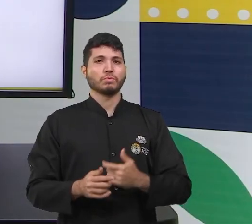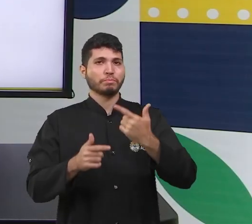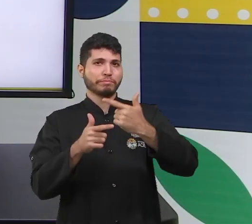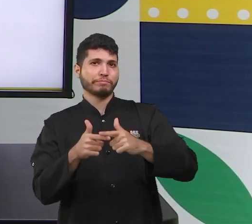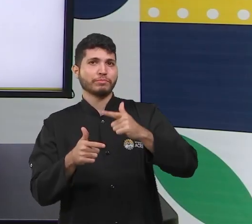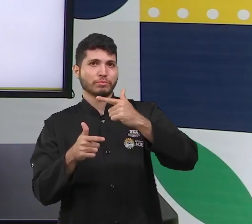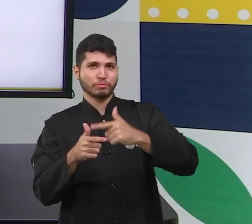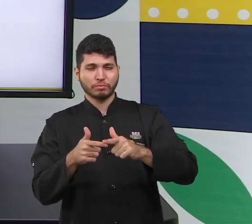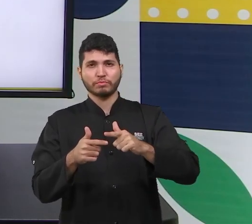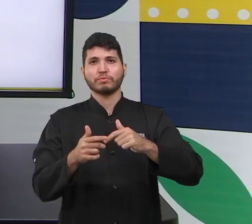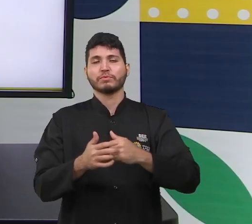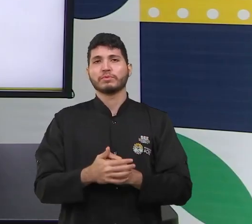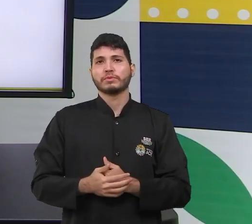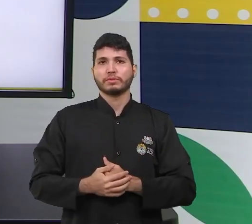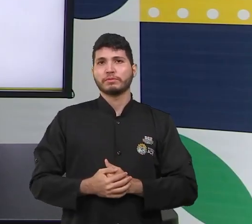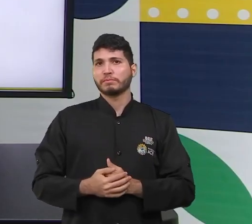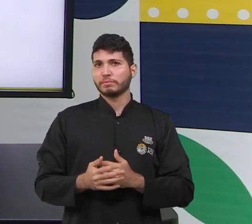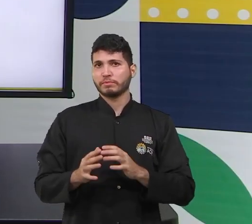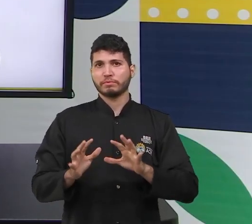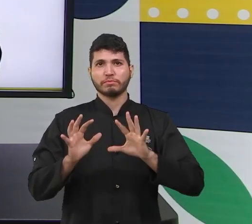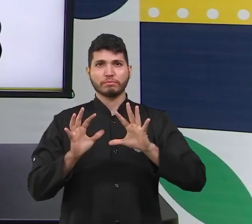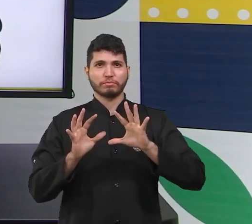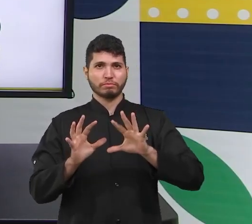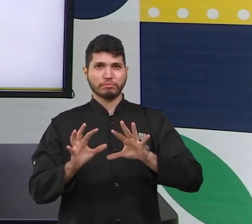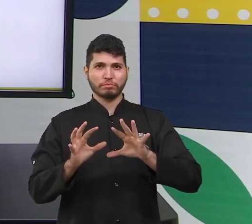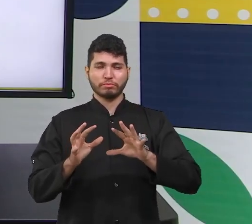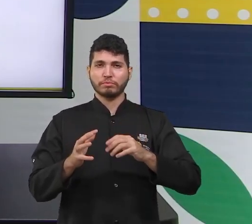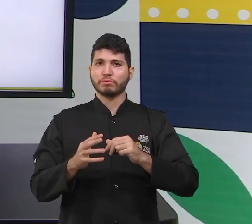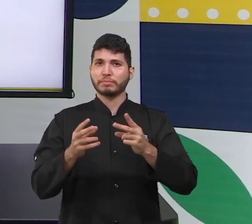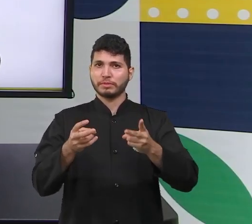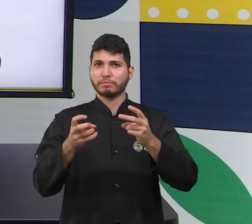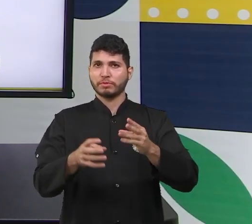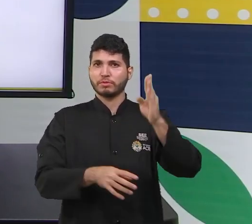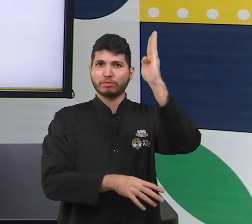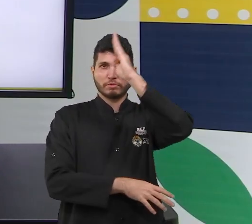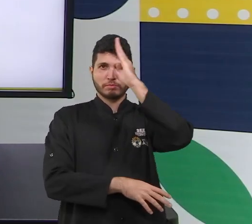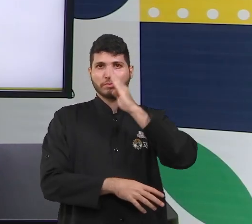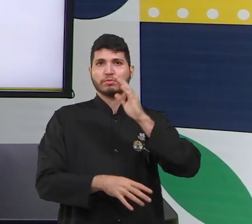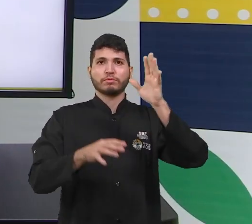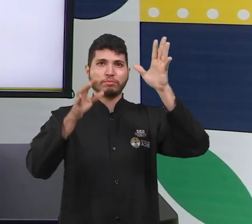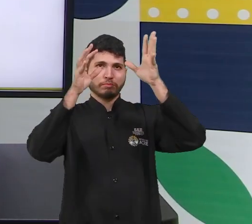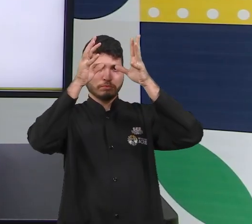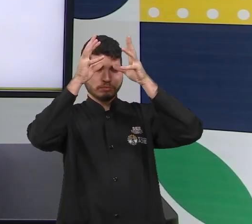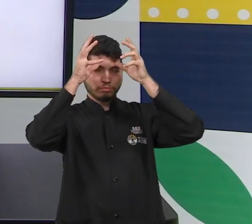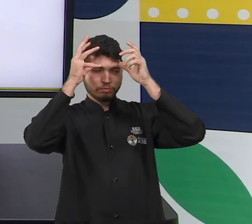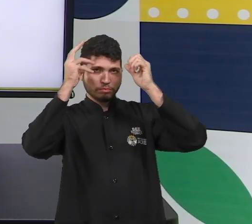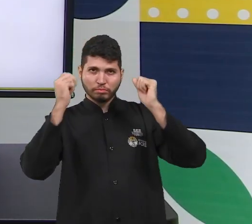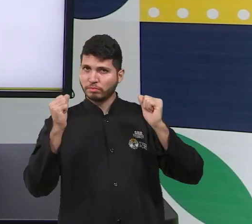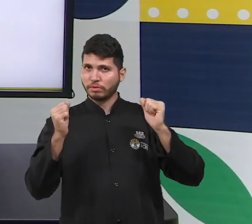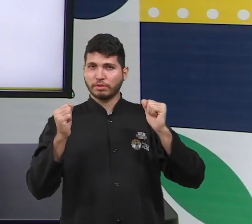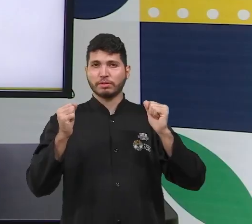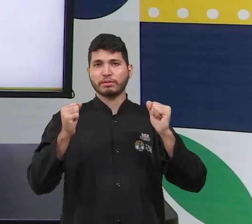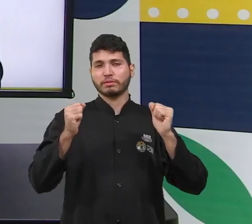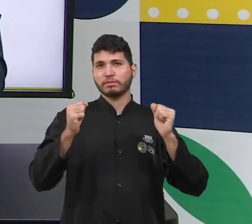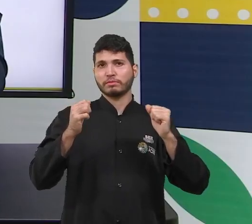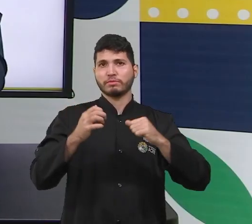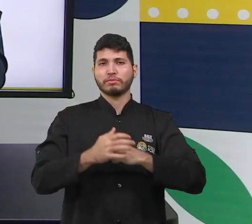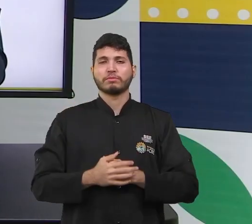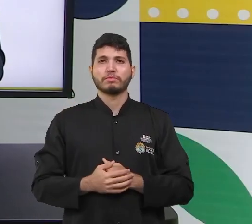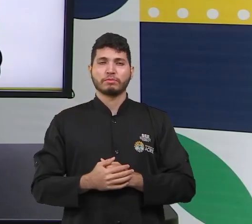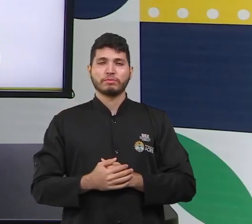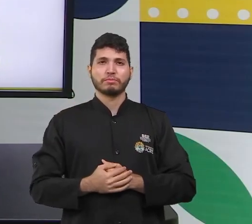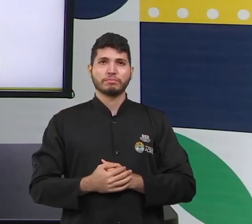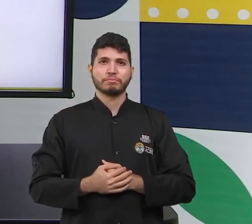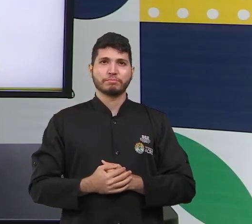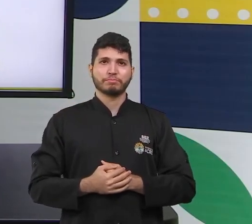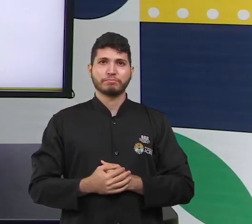problema vai ser o mesmo. E nós vamos perceber que tanto no Brasil como no Acre, que é um estado pequeno, se comparado a outros estados